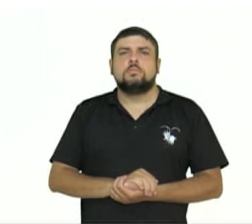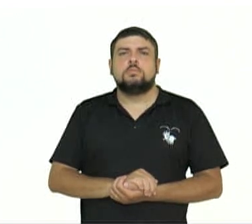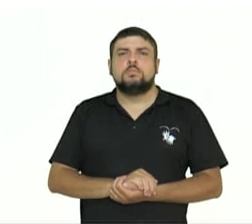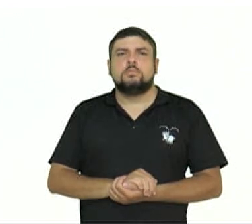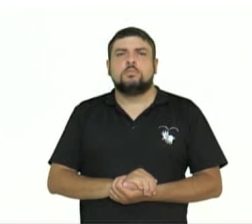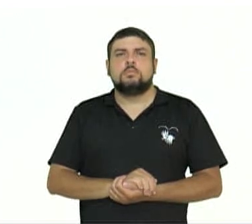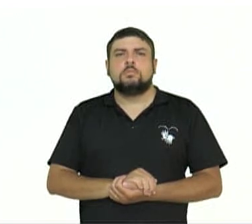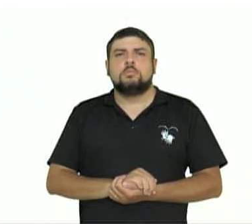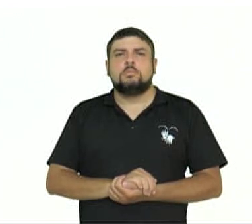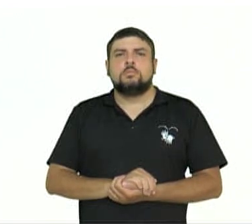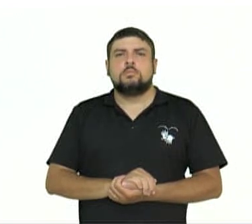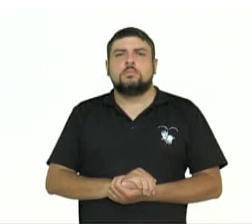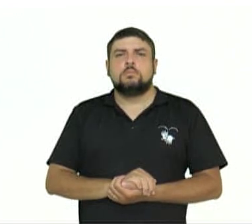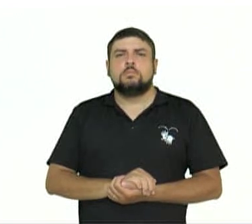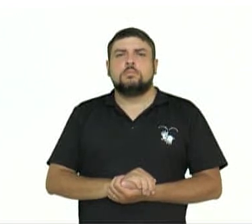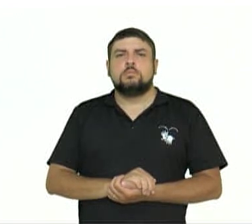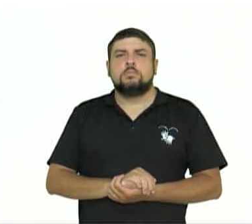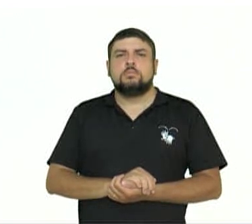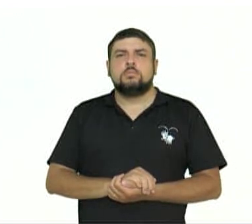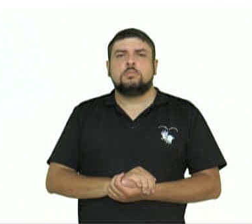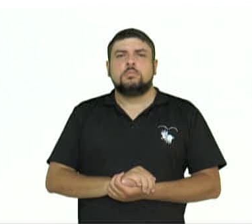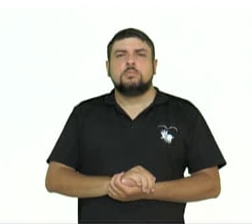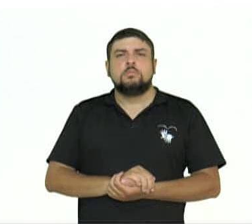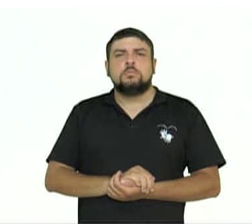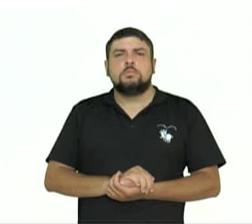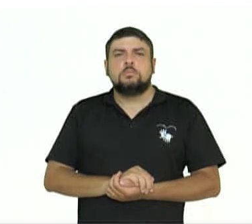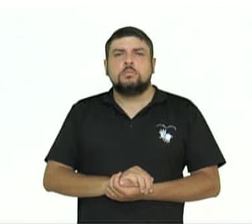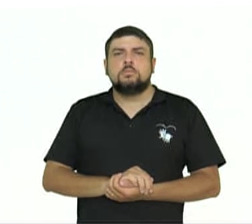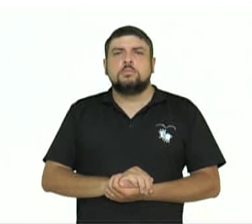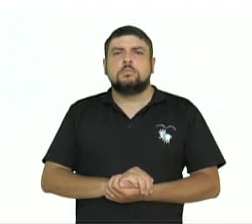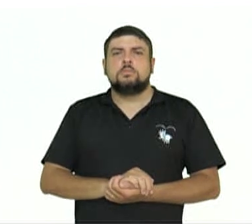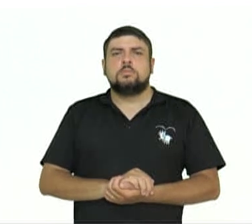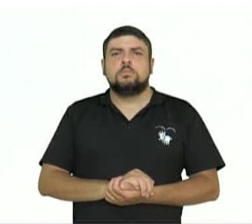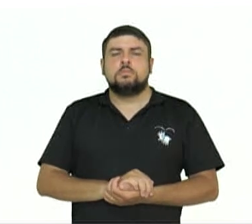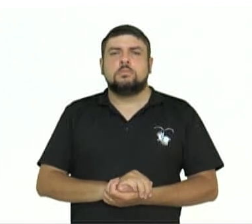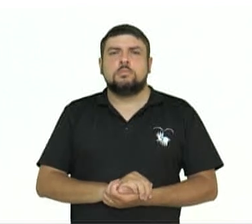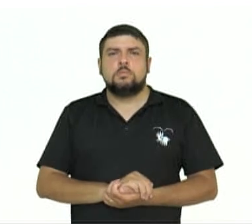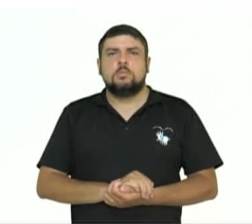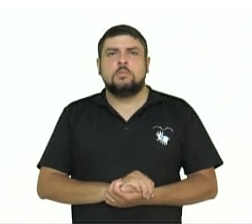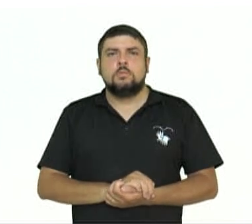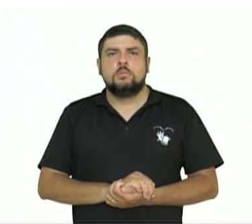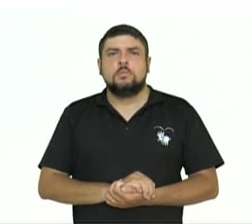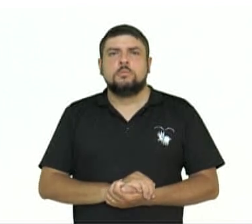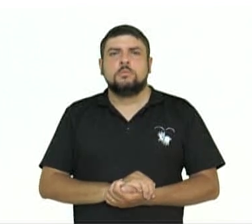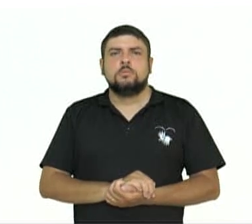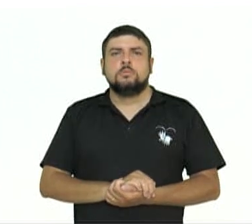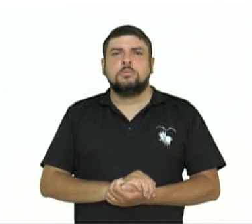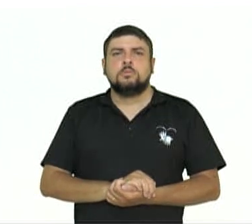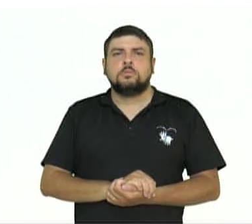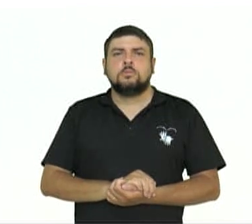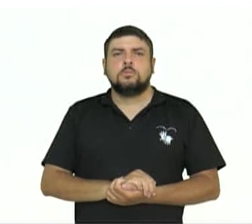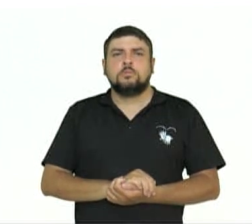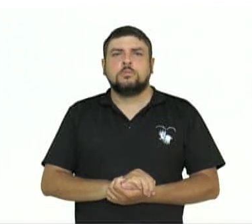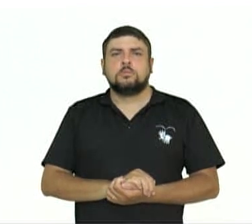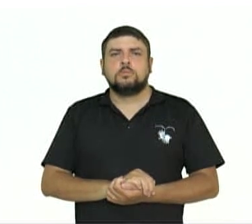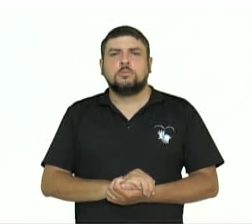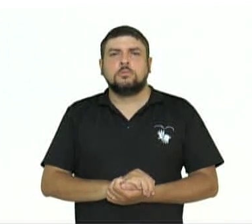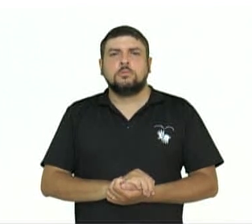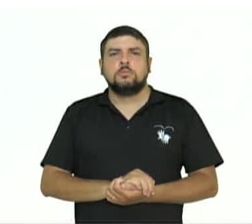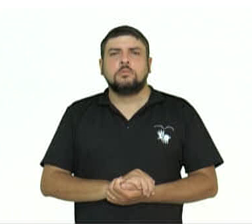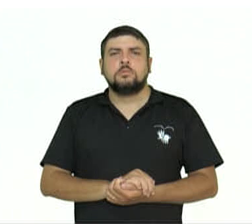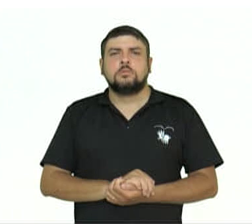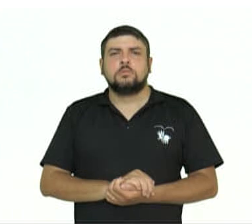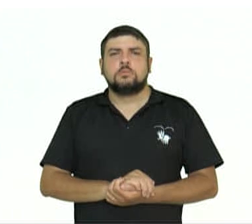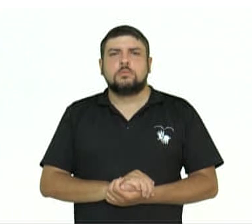El adjetivo es redondos. Y hoy los alumnos están enfermos de gripe. El